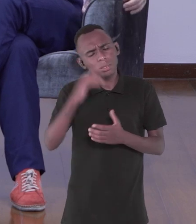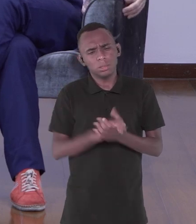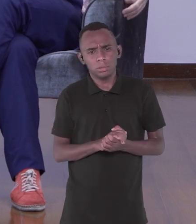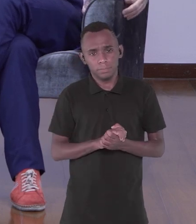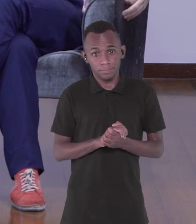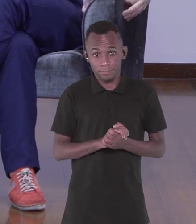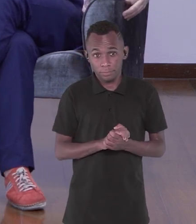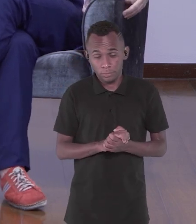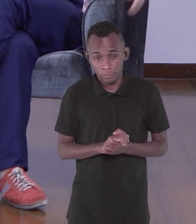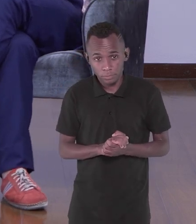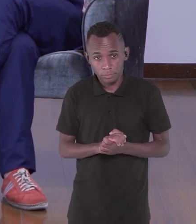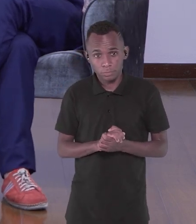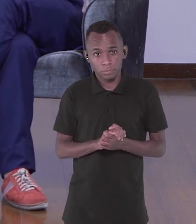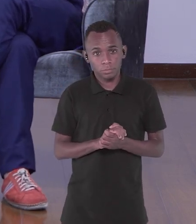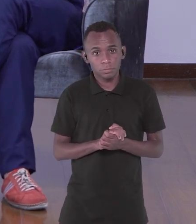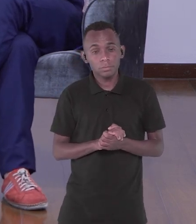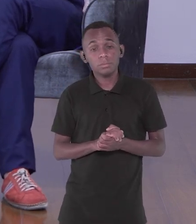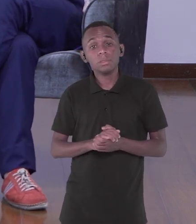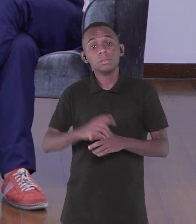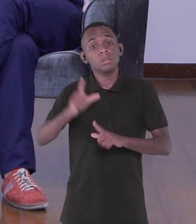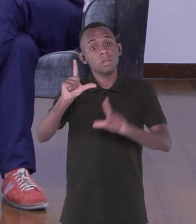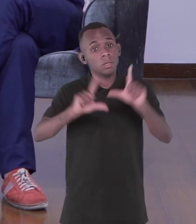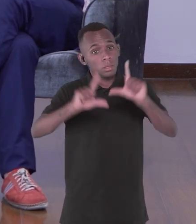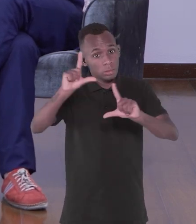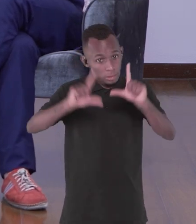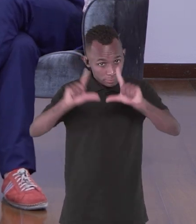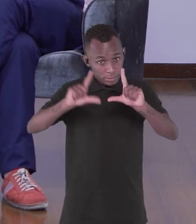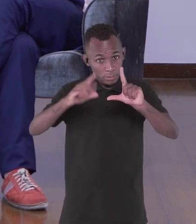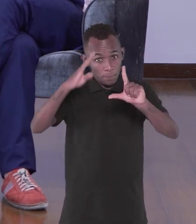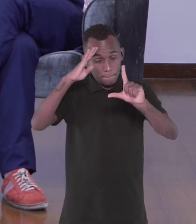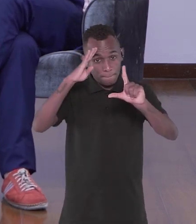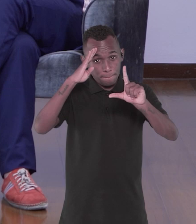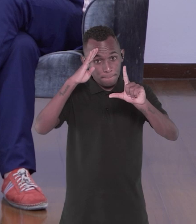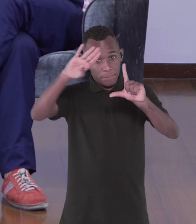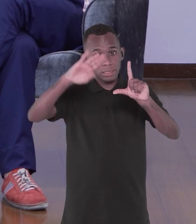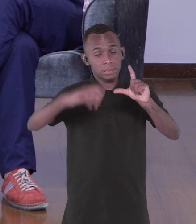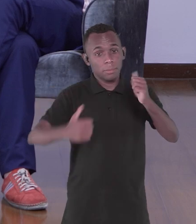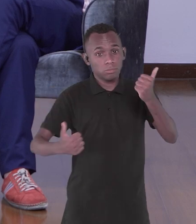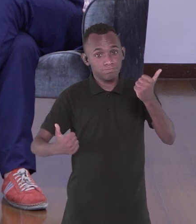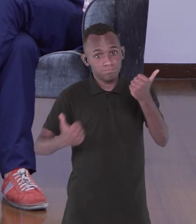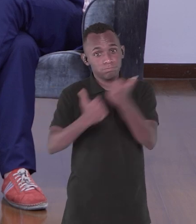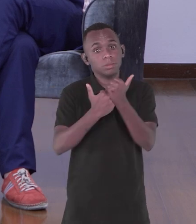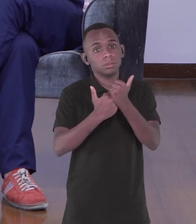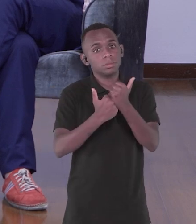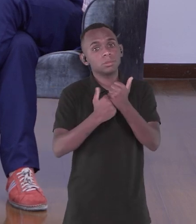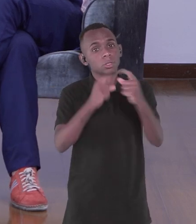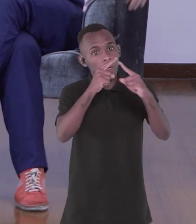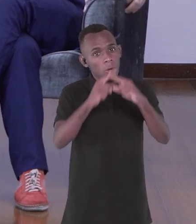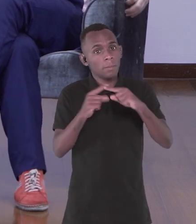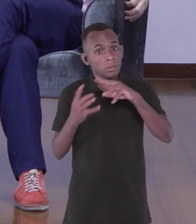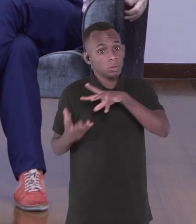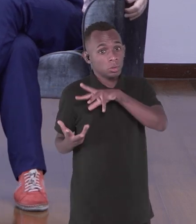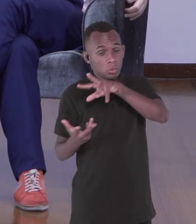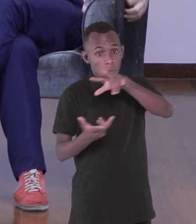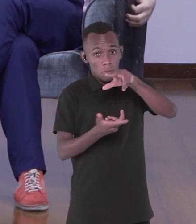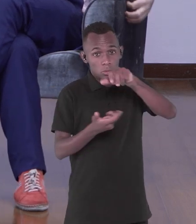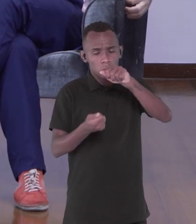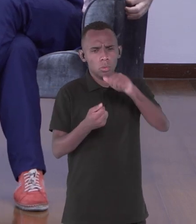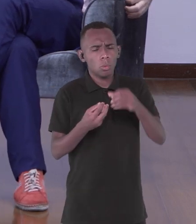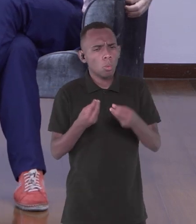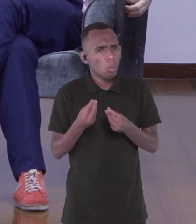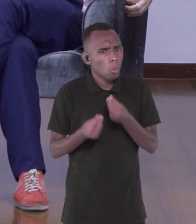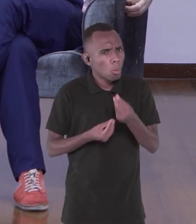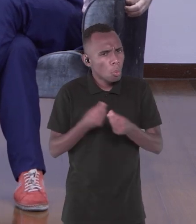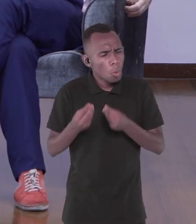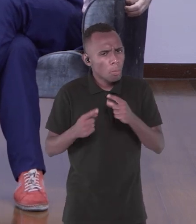situação, com as televisões sendo as principais parceiras daquele evento. Como é que você